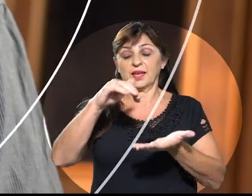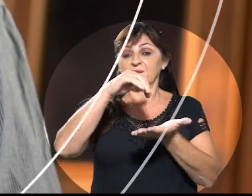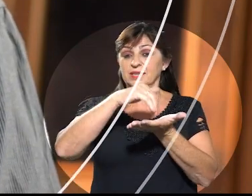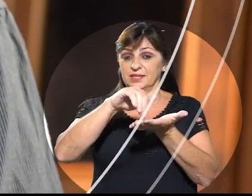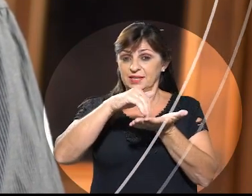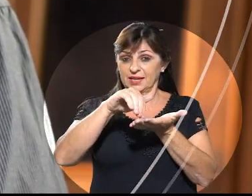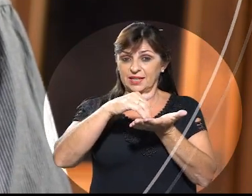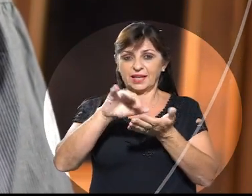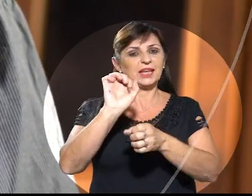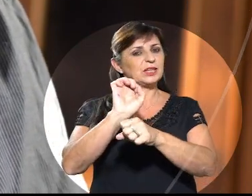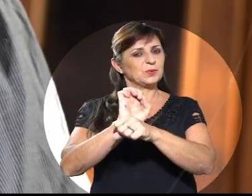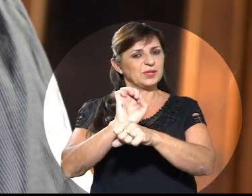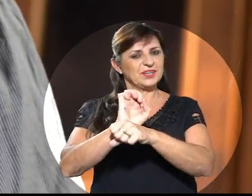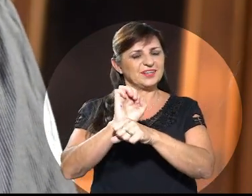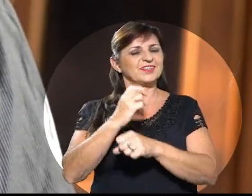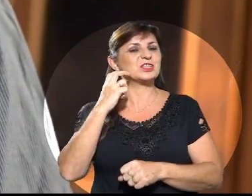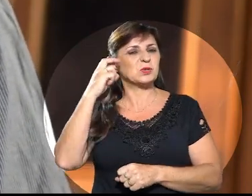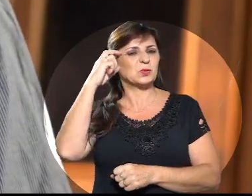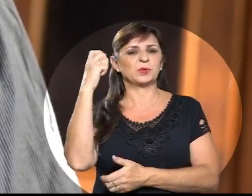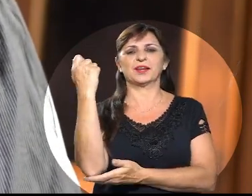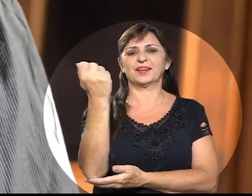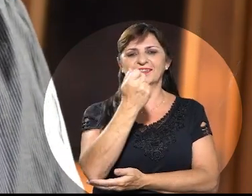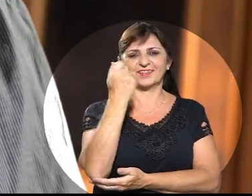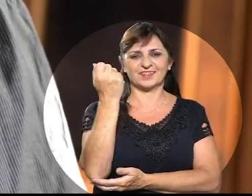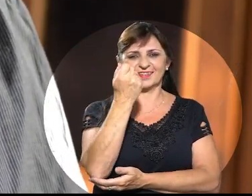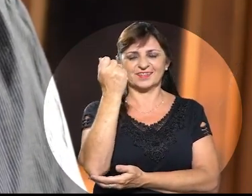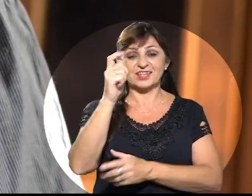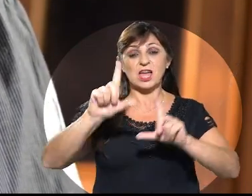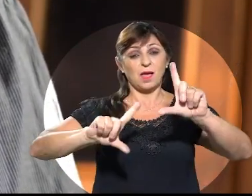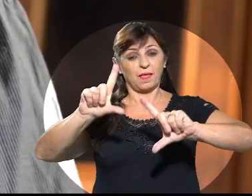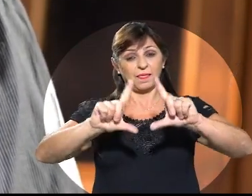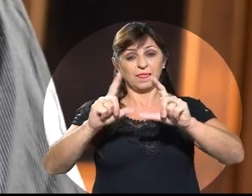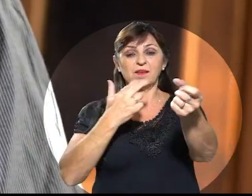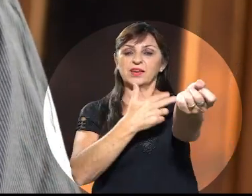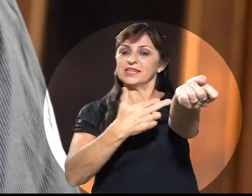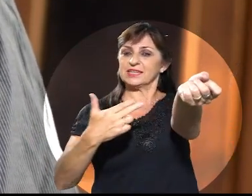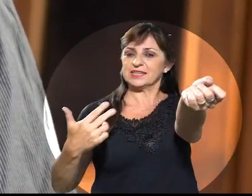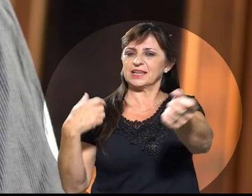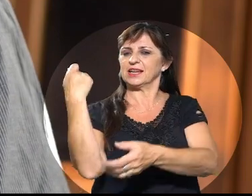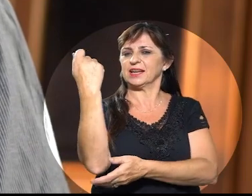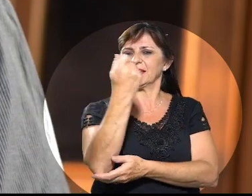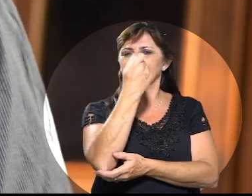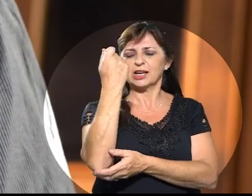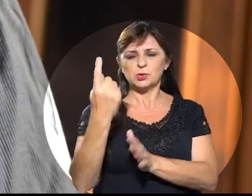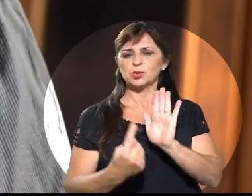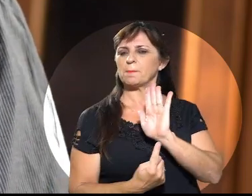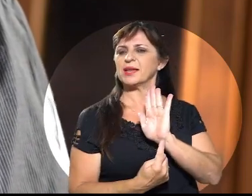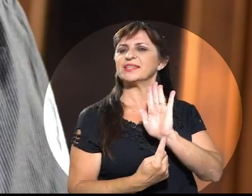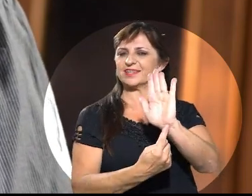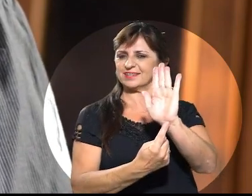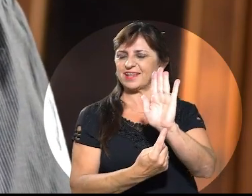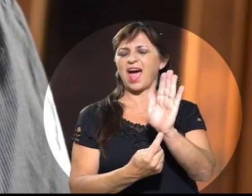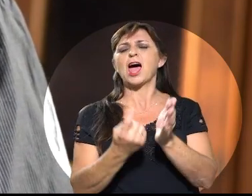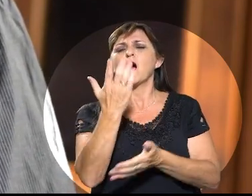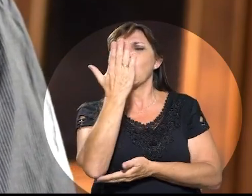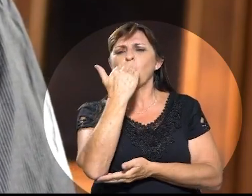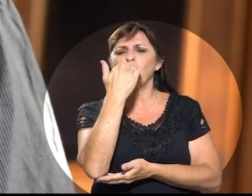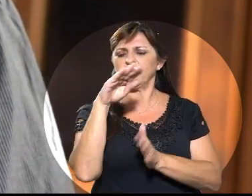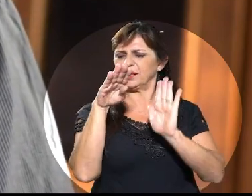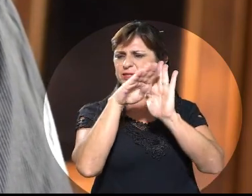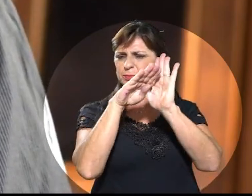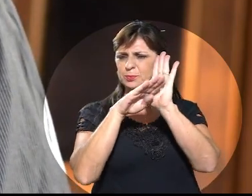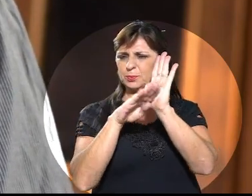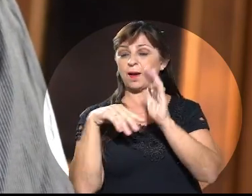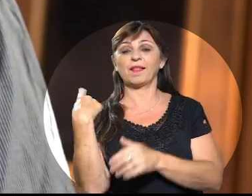Secretaria de Estado da Cultura do Rio Grande do Sul e TV Sangue de Caúcho apresentam Receitas da Nossa